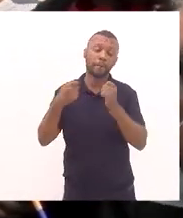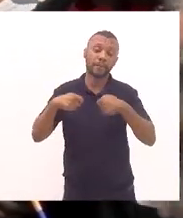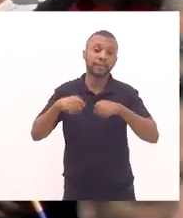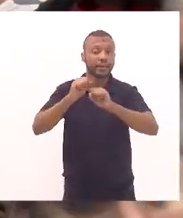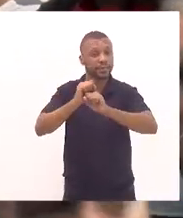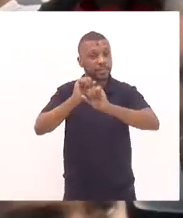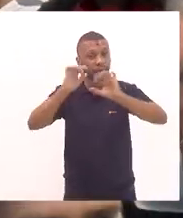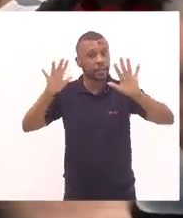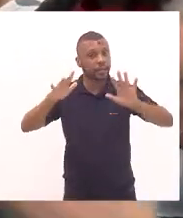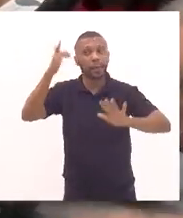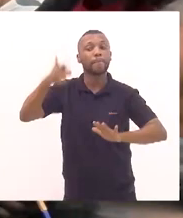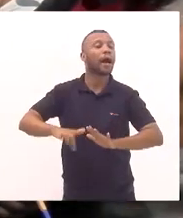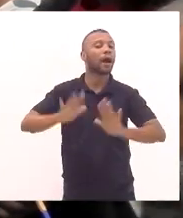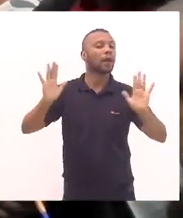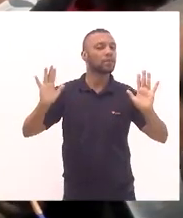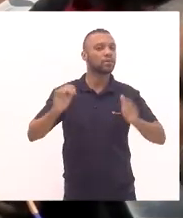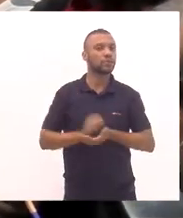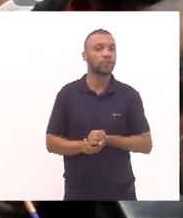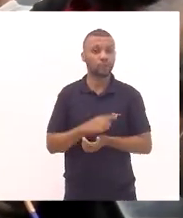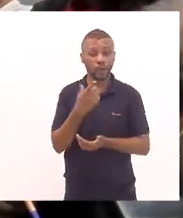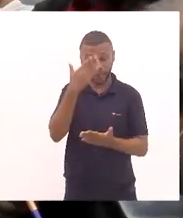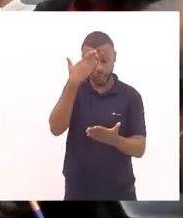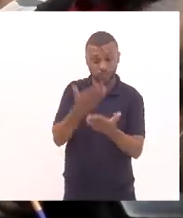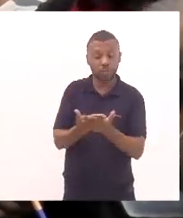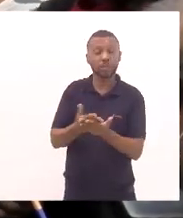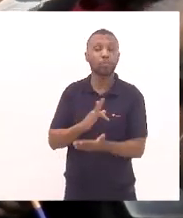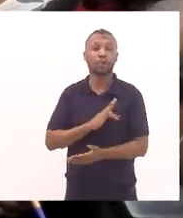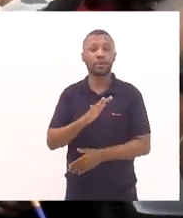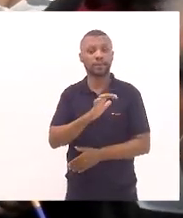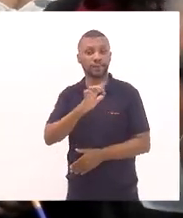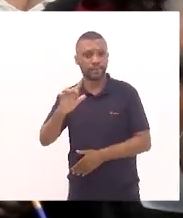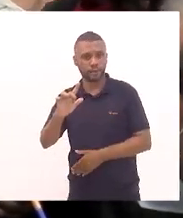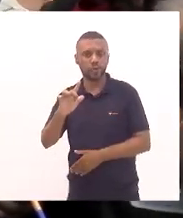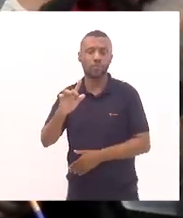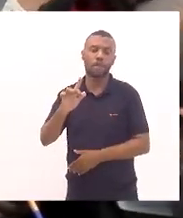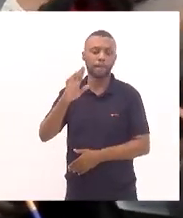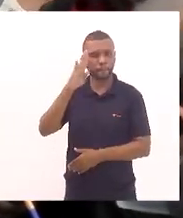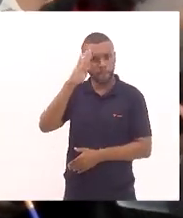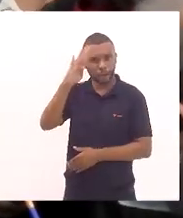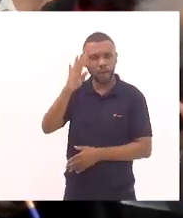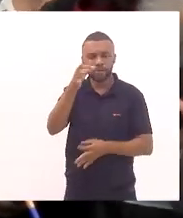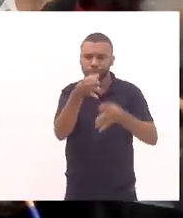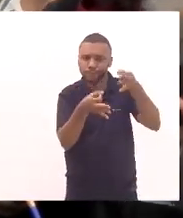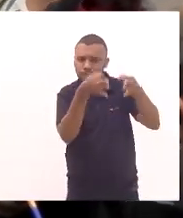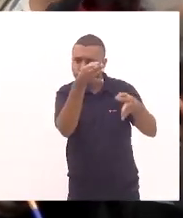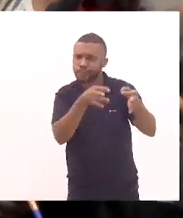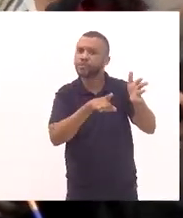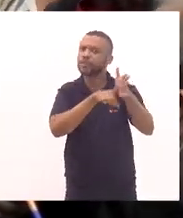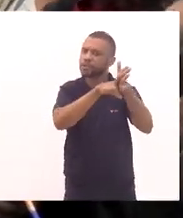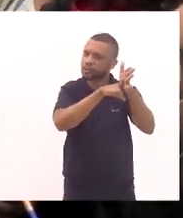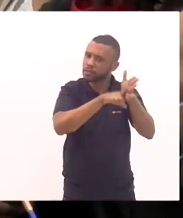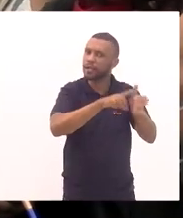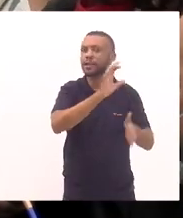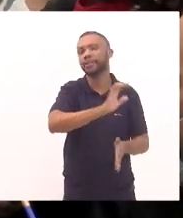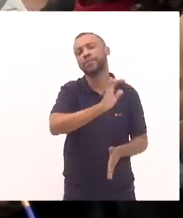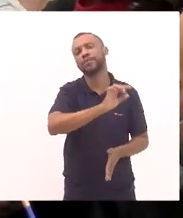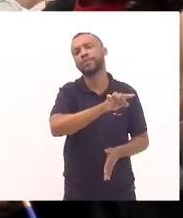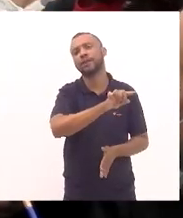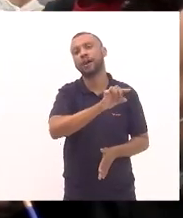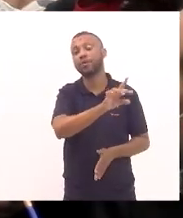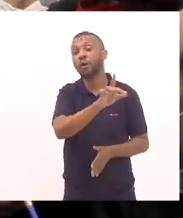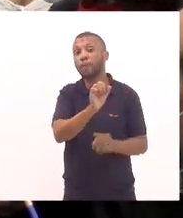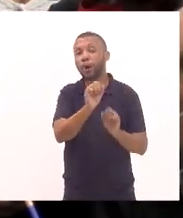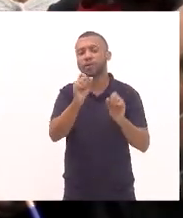A gente acha que o policial civil, principalmente, que é a polícia judiciária, técnico-científica, ela só deve ir